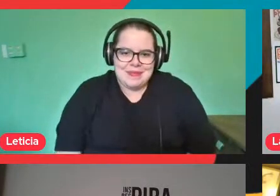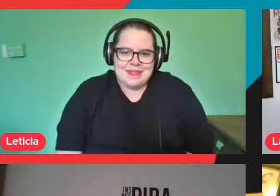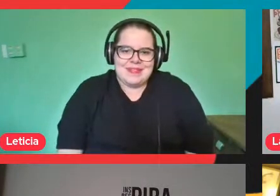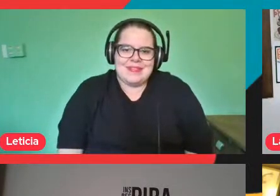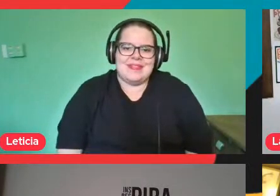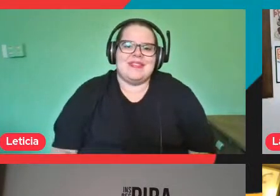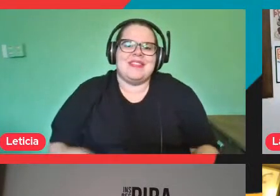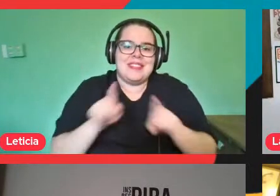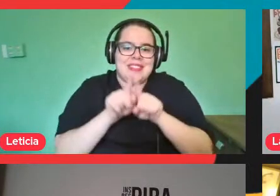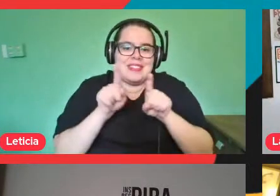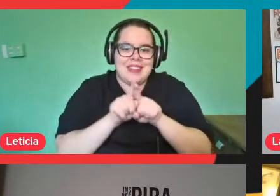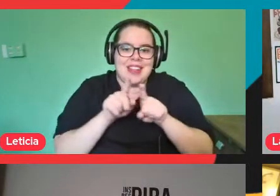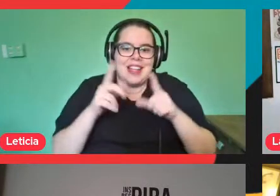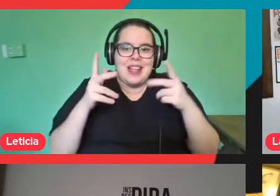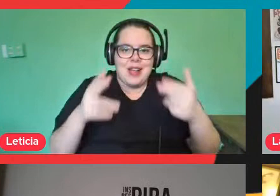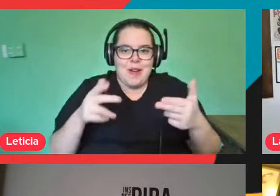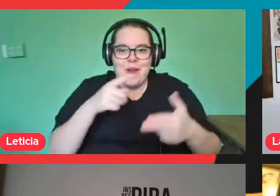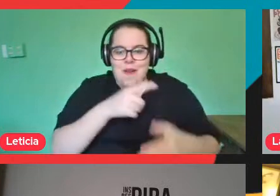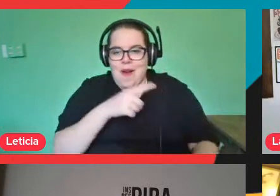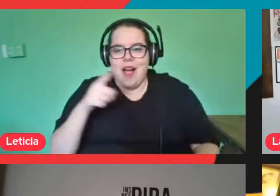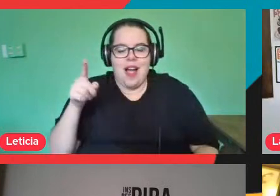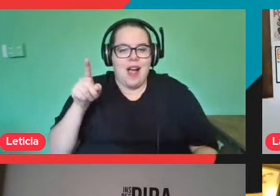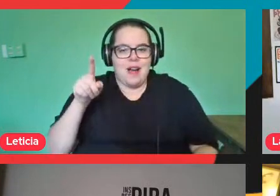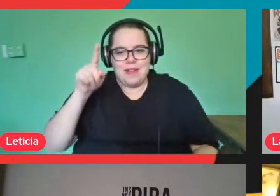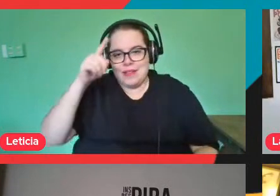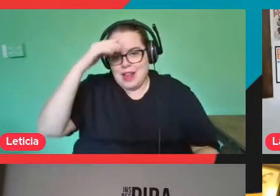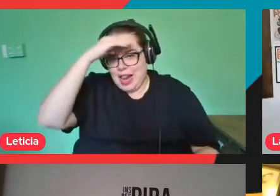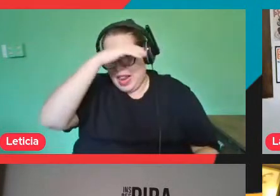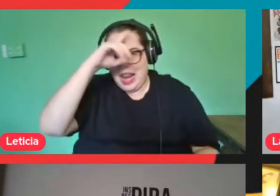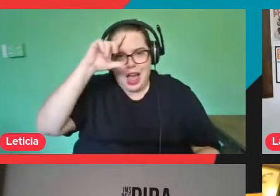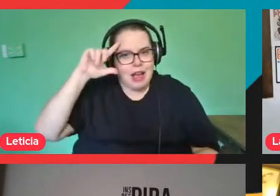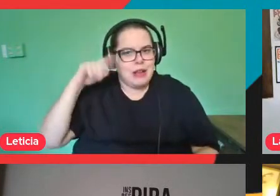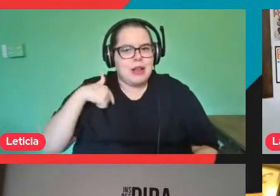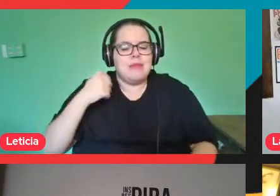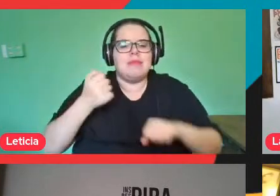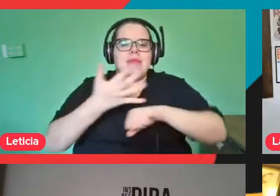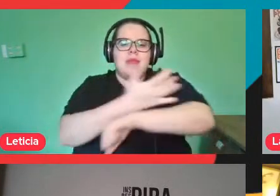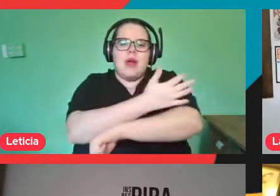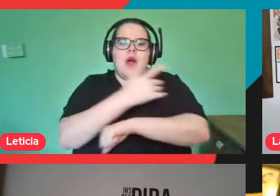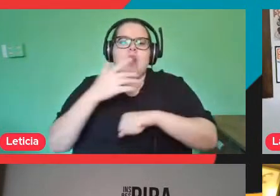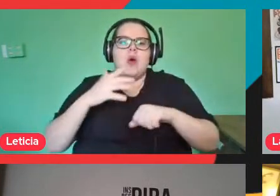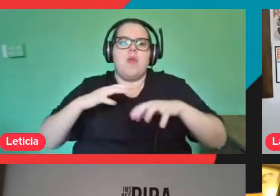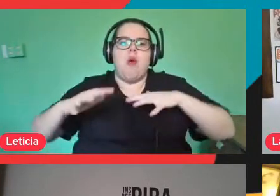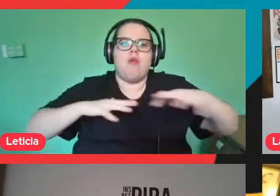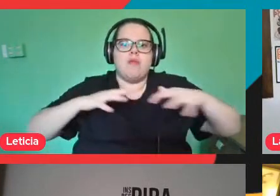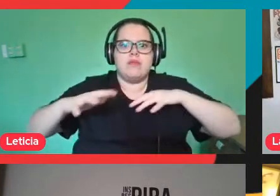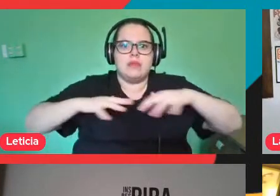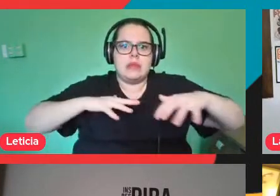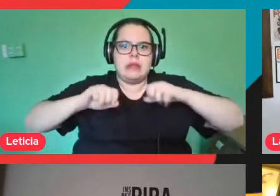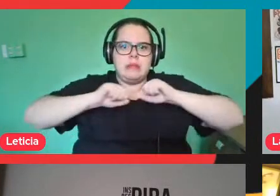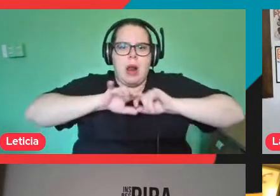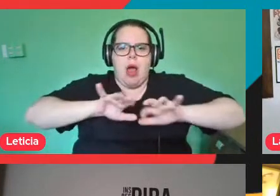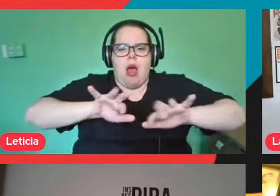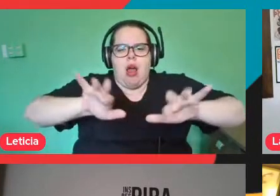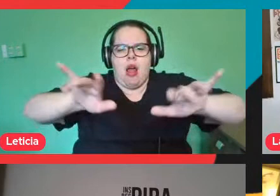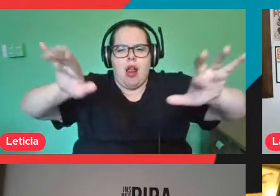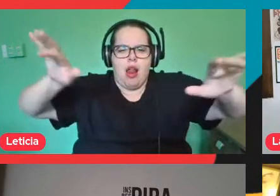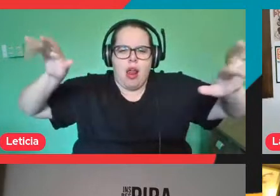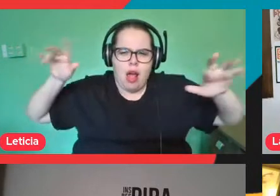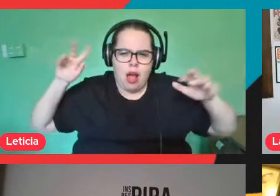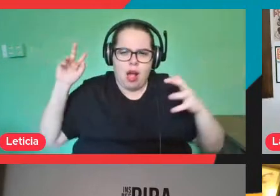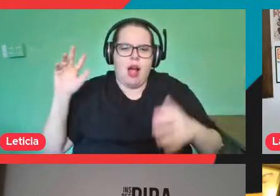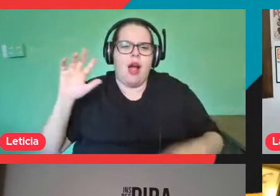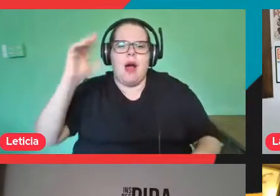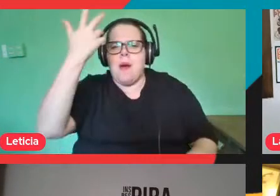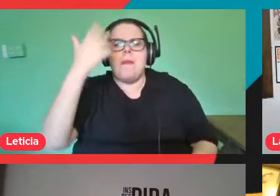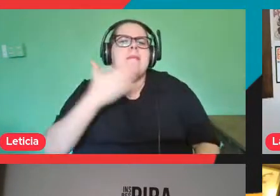Então, para mim, foi muito inspirador. E aí, assim como a Lari, né, eu fico bastante emocionada de ver o movimento acontecer. Acho que todos os